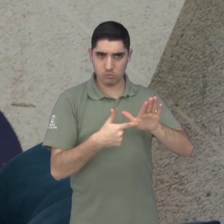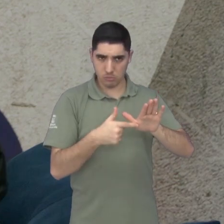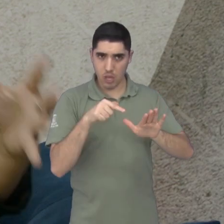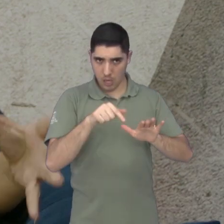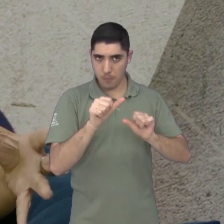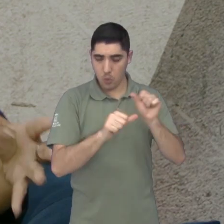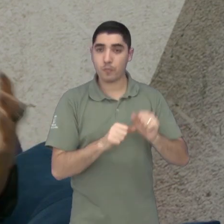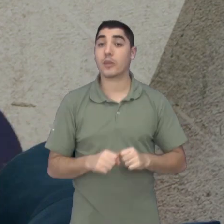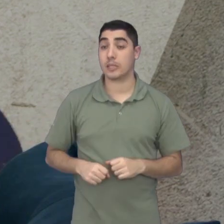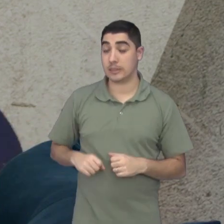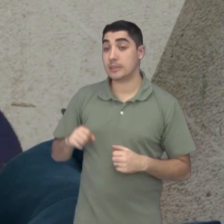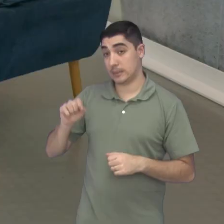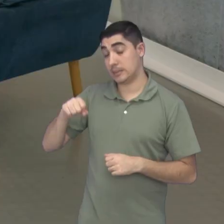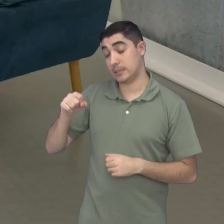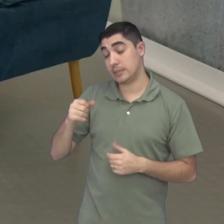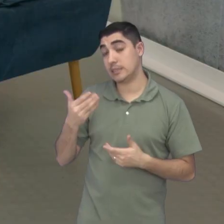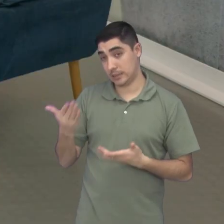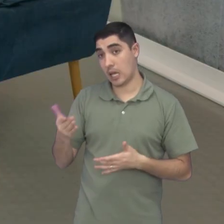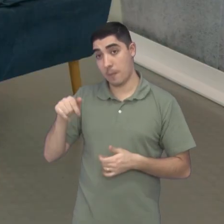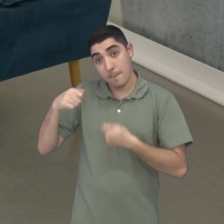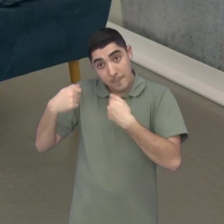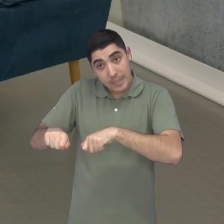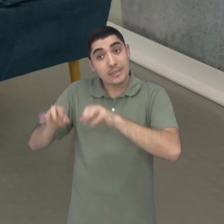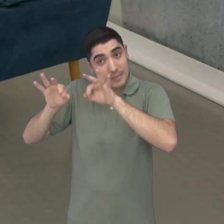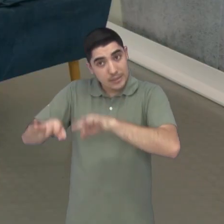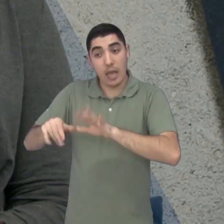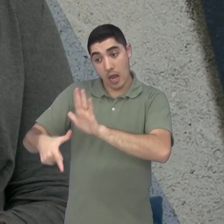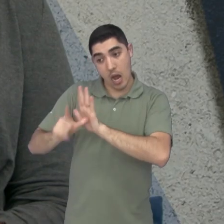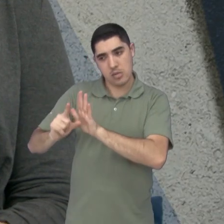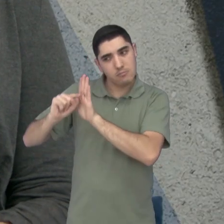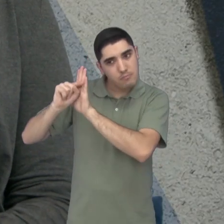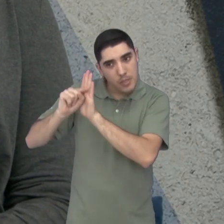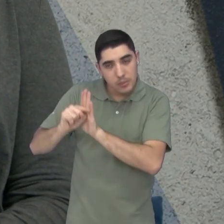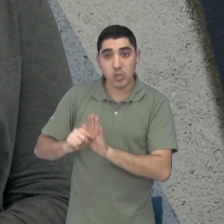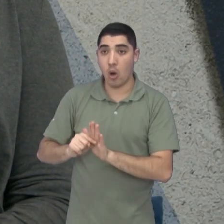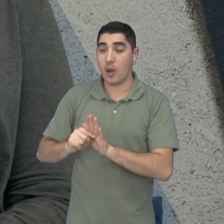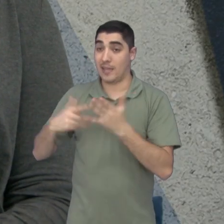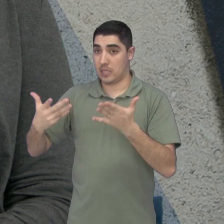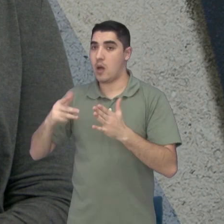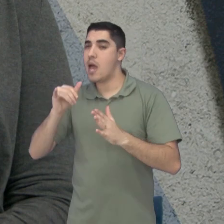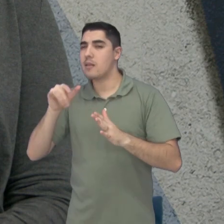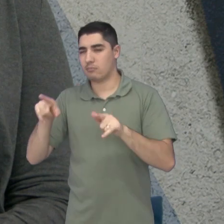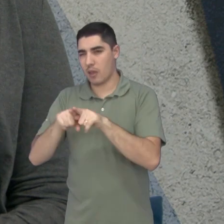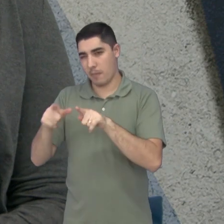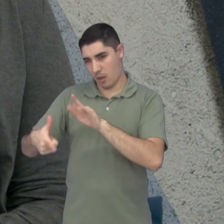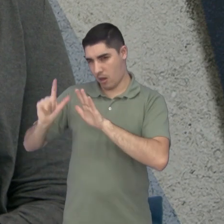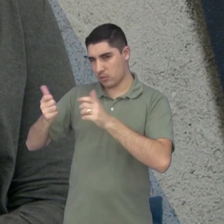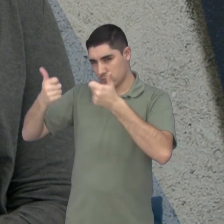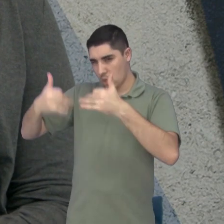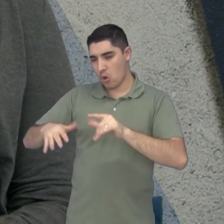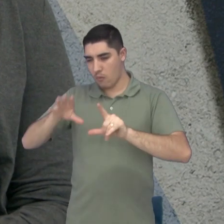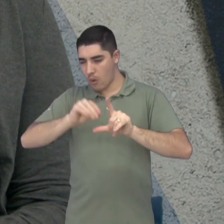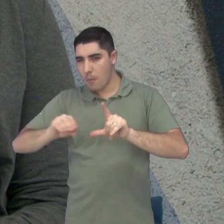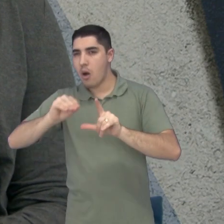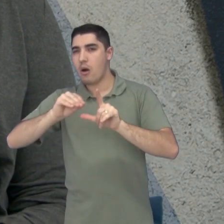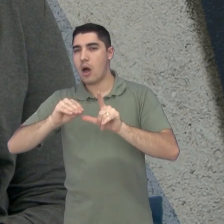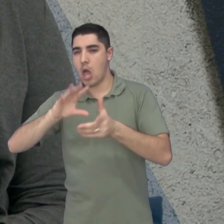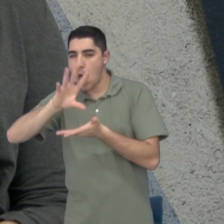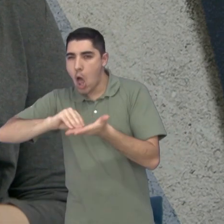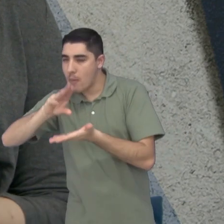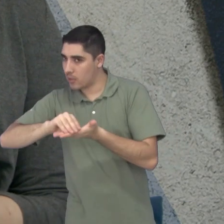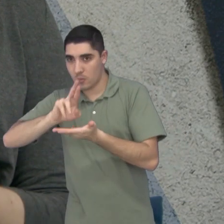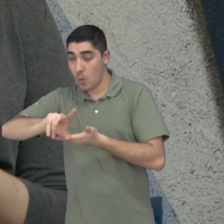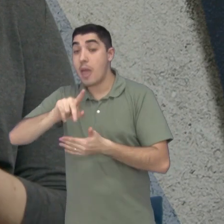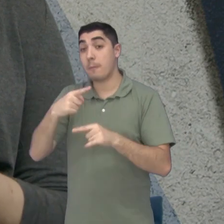expressam. Tudo isso influencia? Com certeza, porque você tem que ter essa pesquisa da personagem antes, né? Você tem que conseguir dar